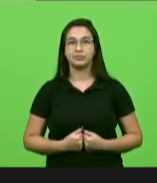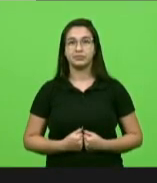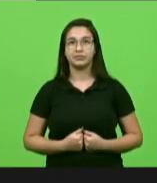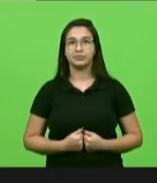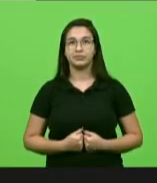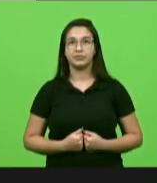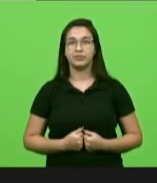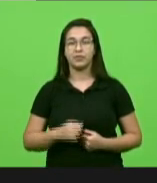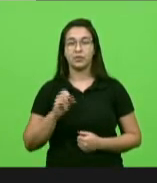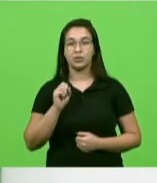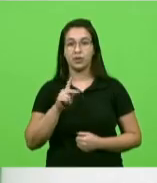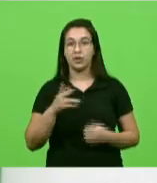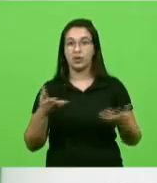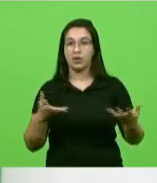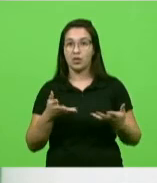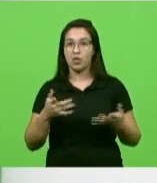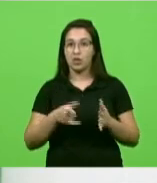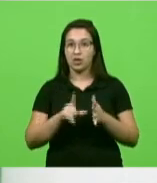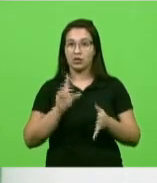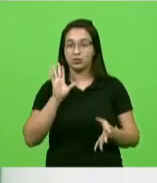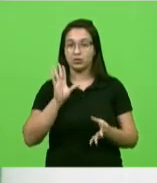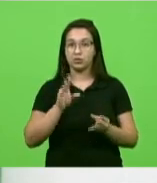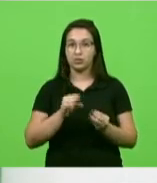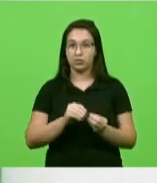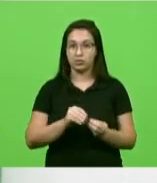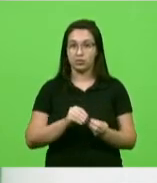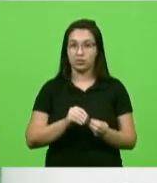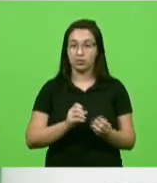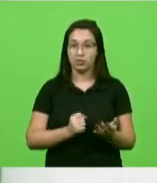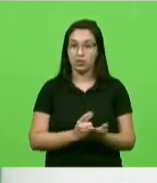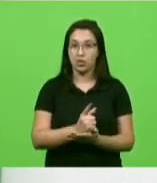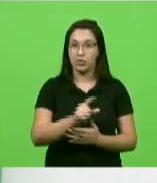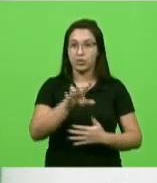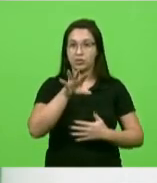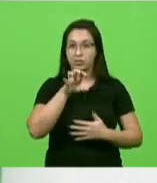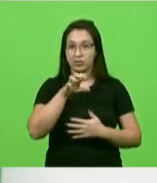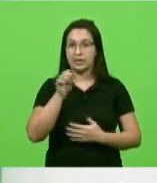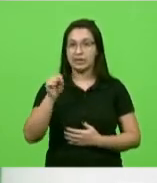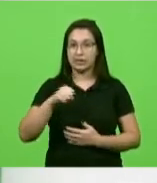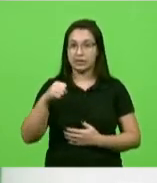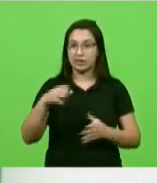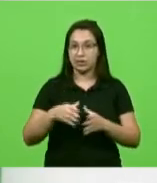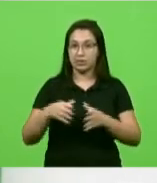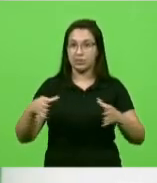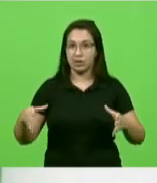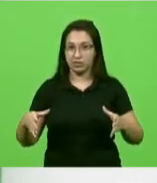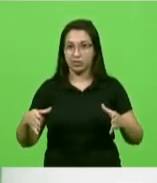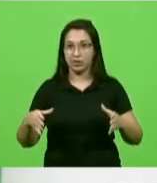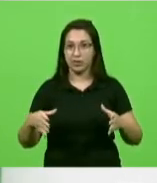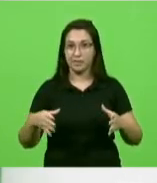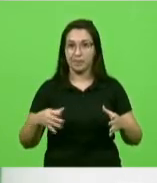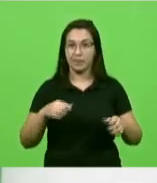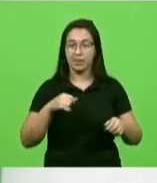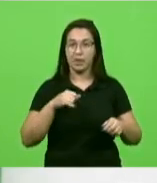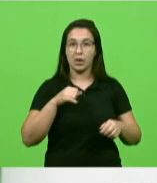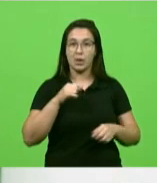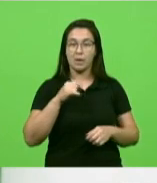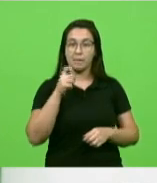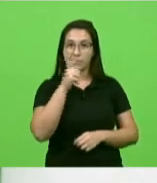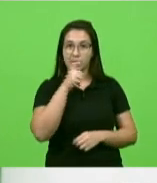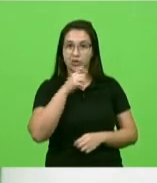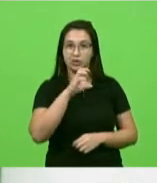Apenas, então, para completar. Compra de respiradores, sim por maioria. Declaração falsa à CPI, não por